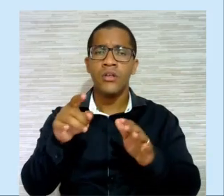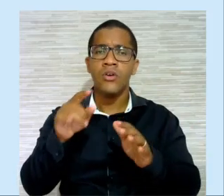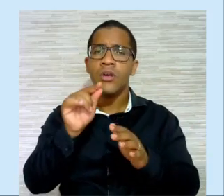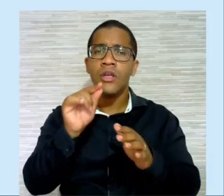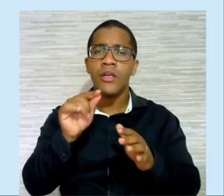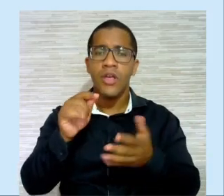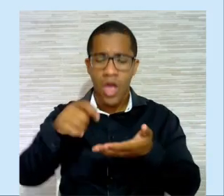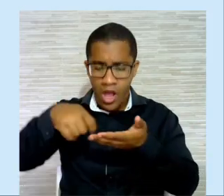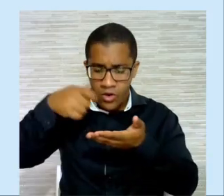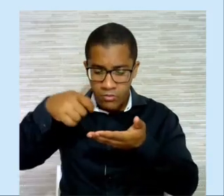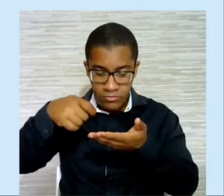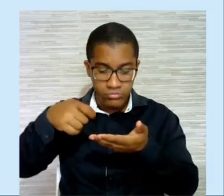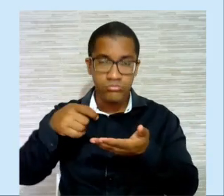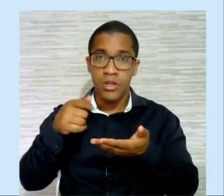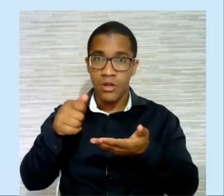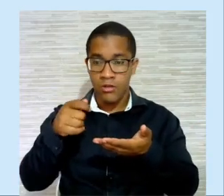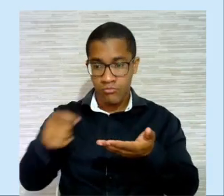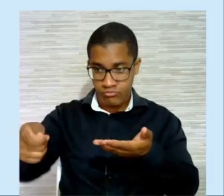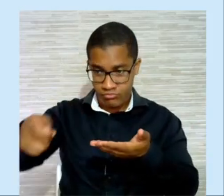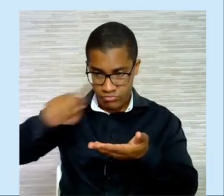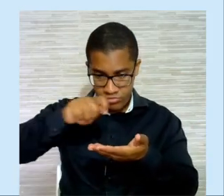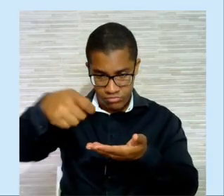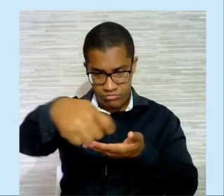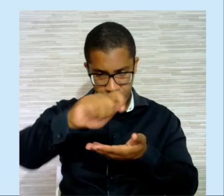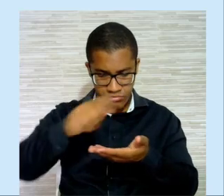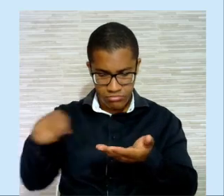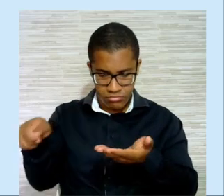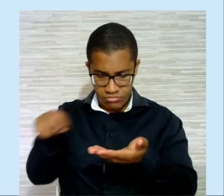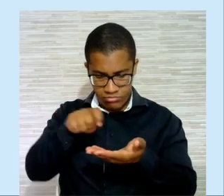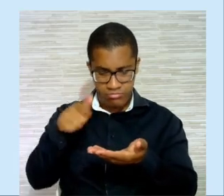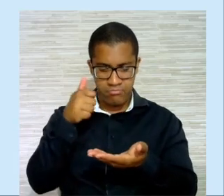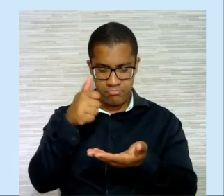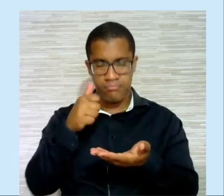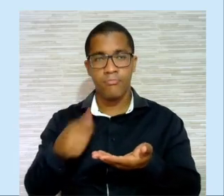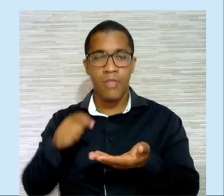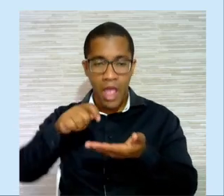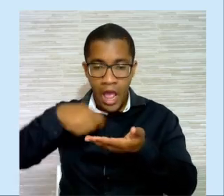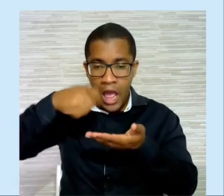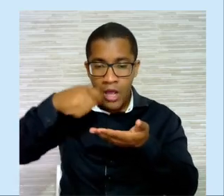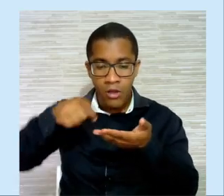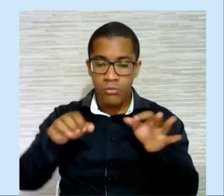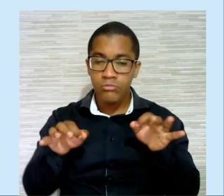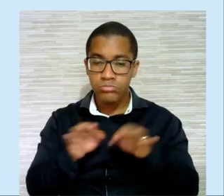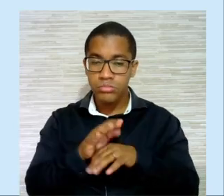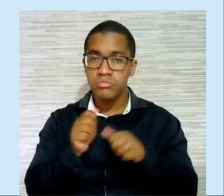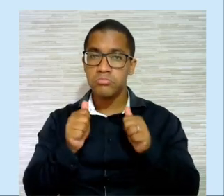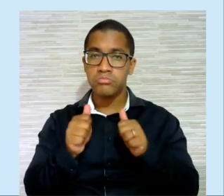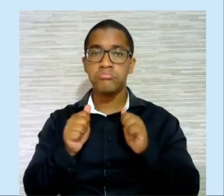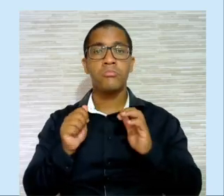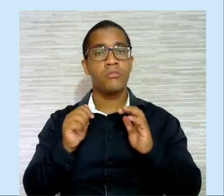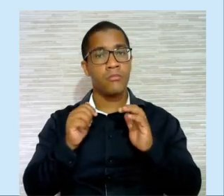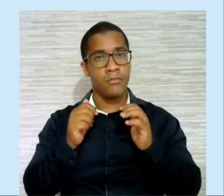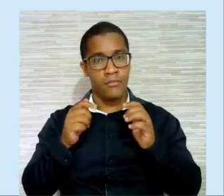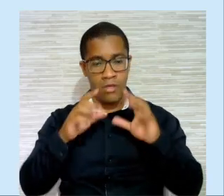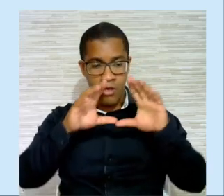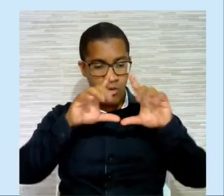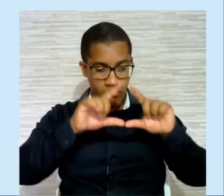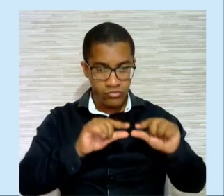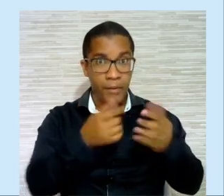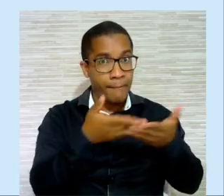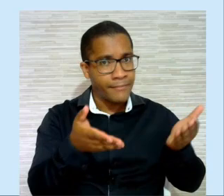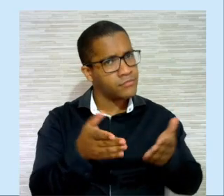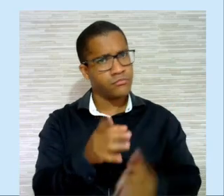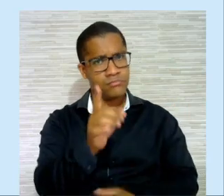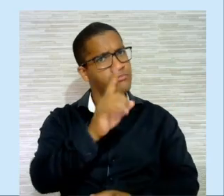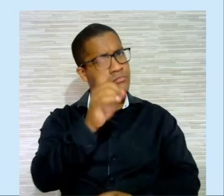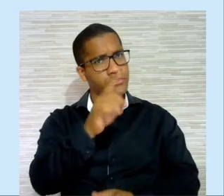uma alimentação que seja suficiente para o seu organismo sem desperdiçar. Desperdice o mínimo, ok, gente? Ok,